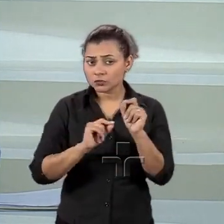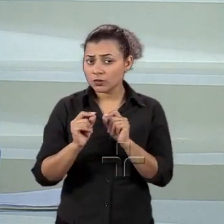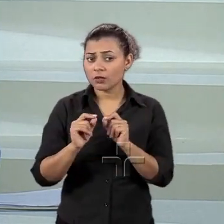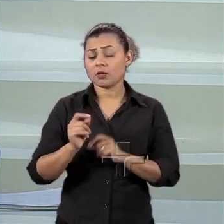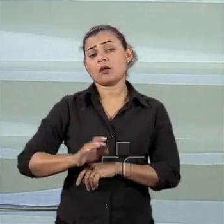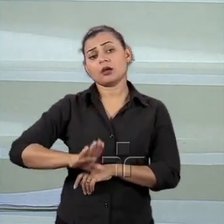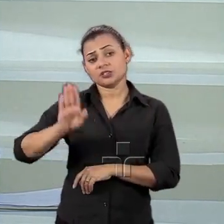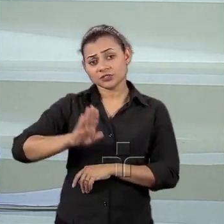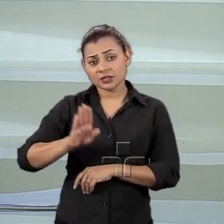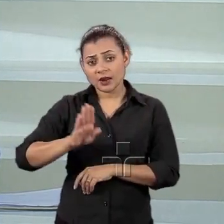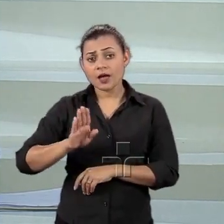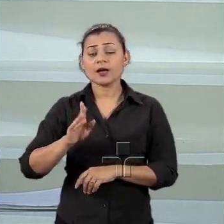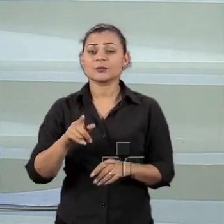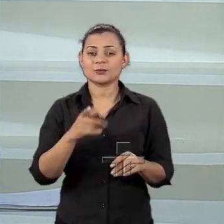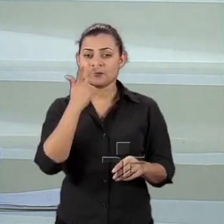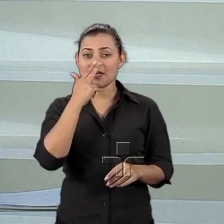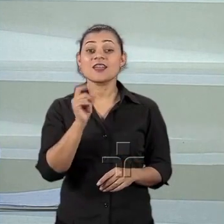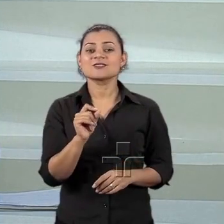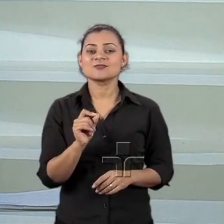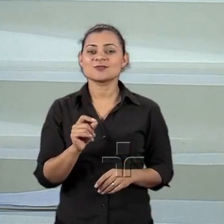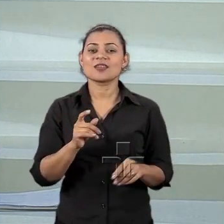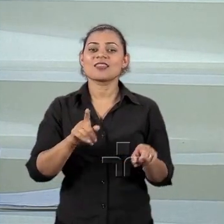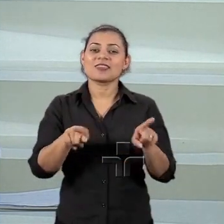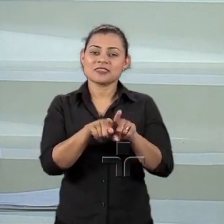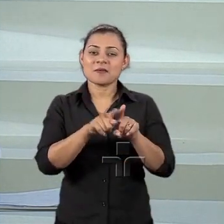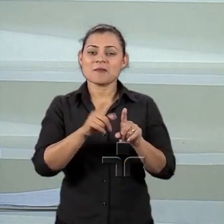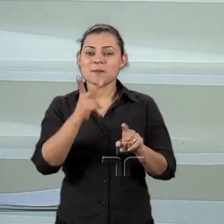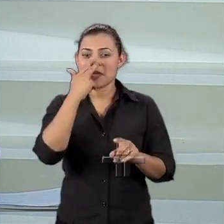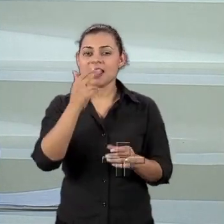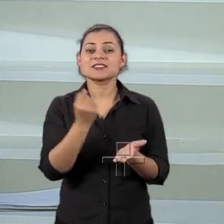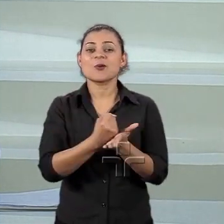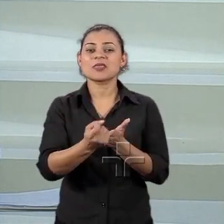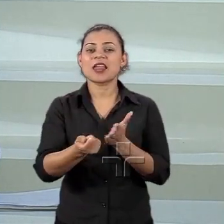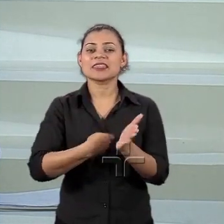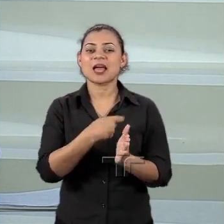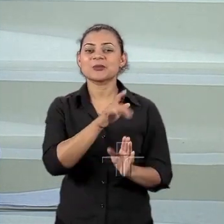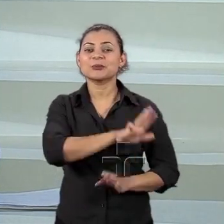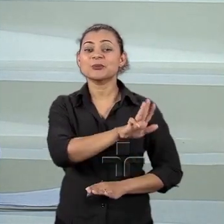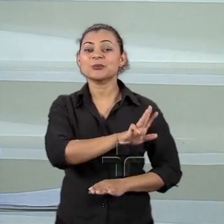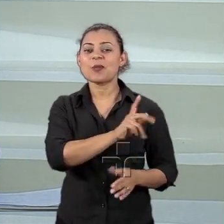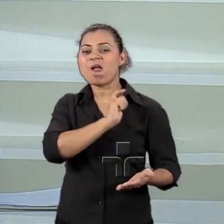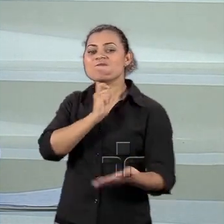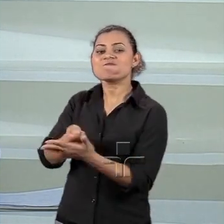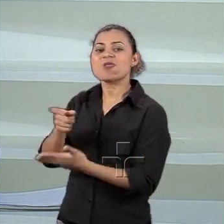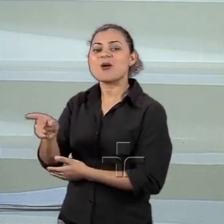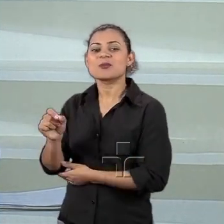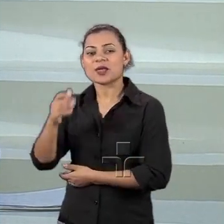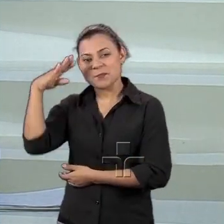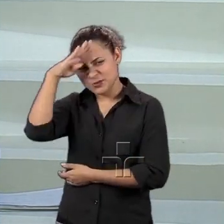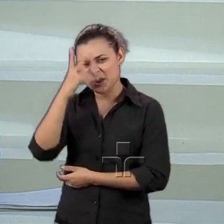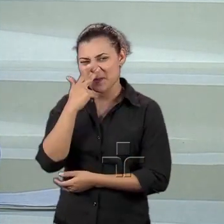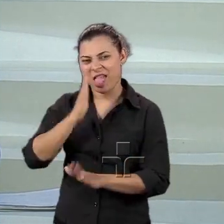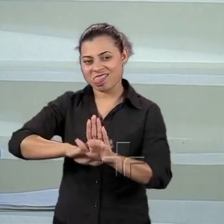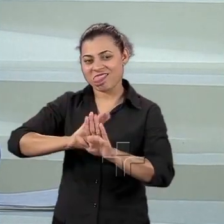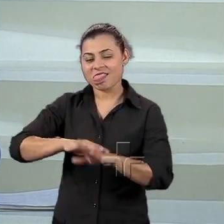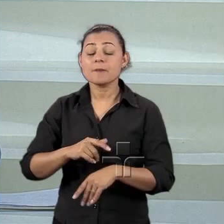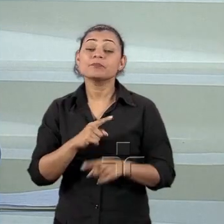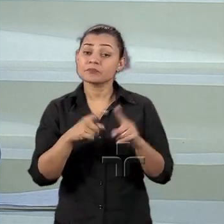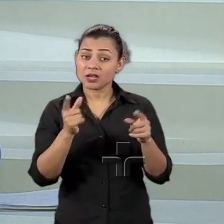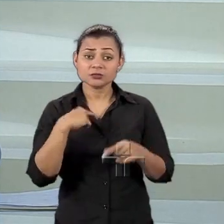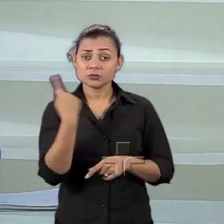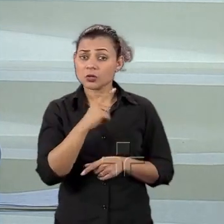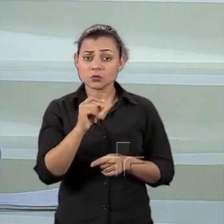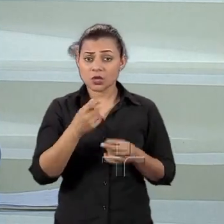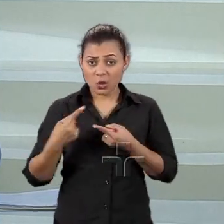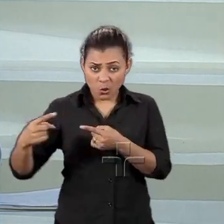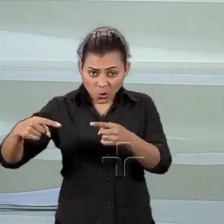candidato terceirizado do Lula, seriam pessoas que aceitam a ditadura, que são hostis à democracia. Eu acho que a gente não faria essa injustiça